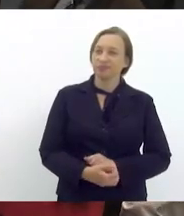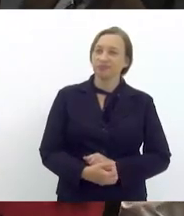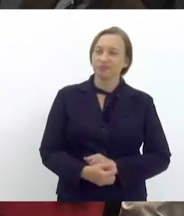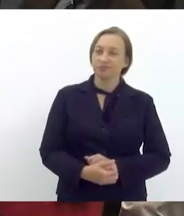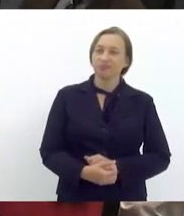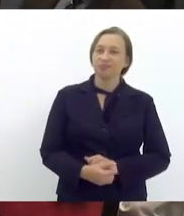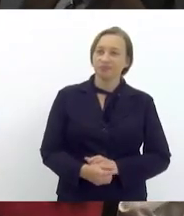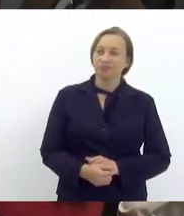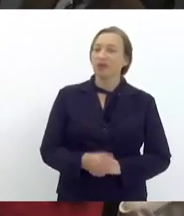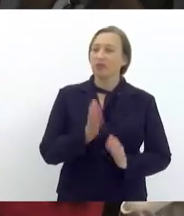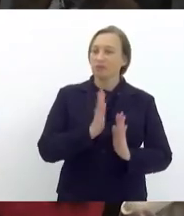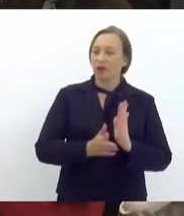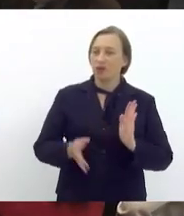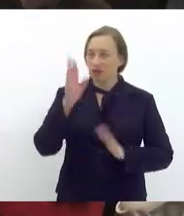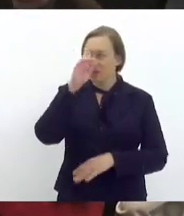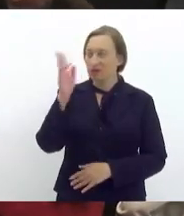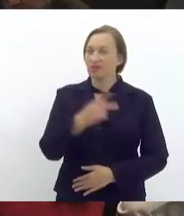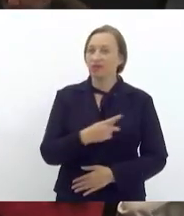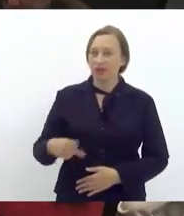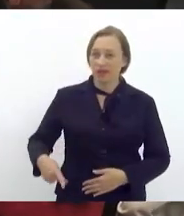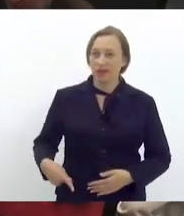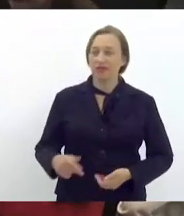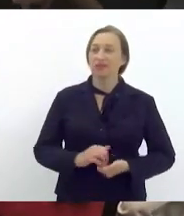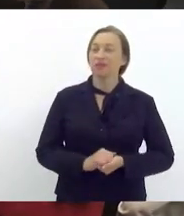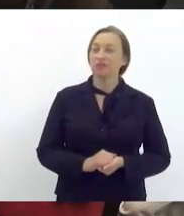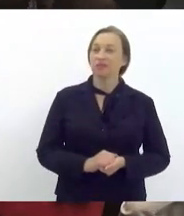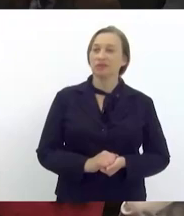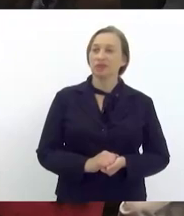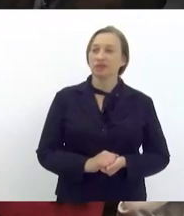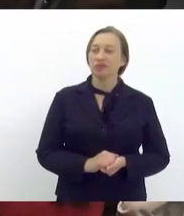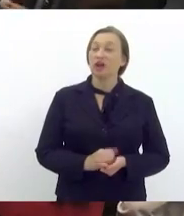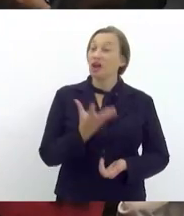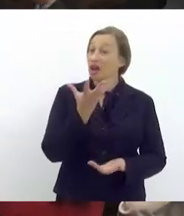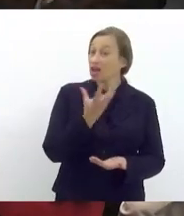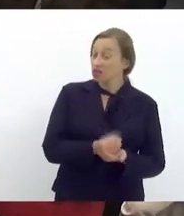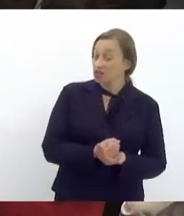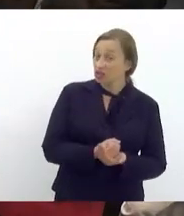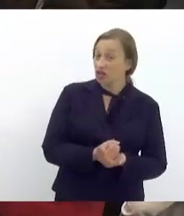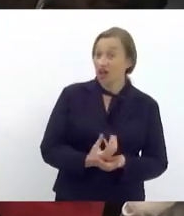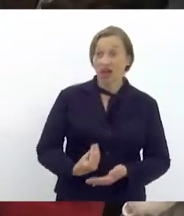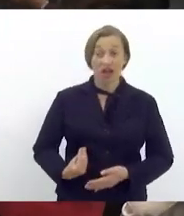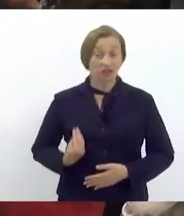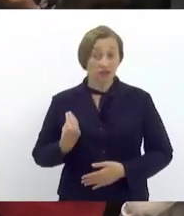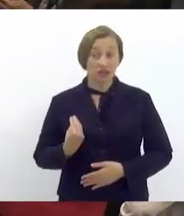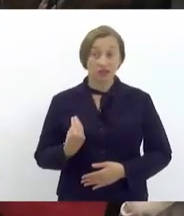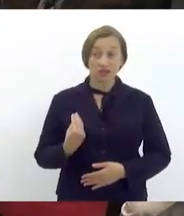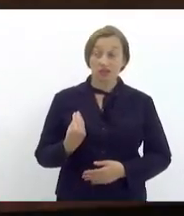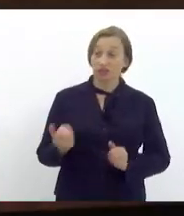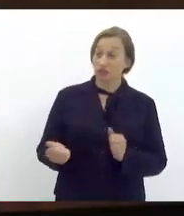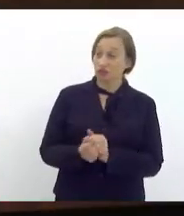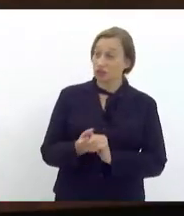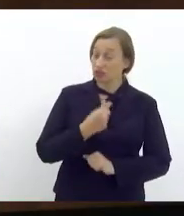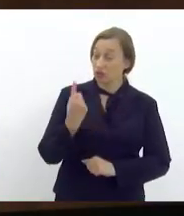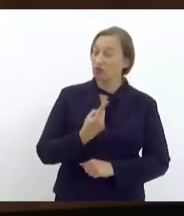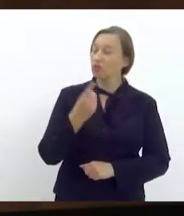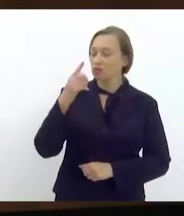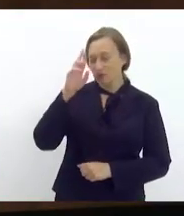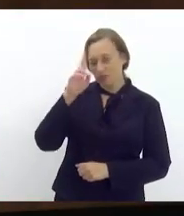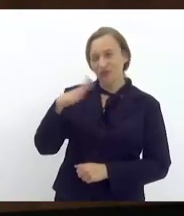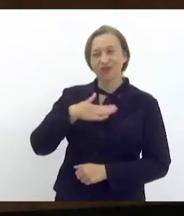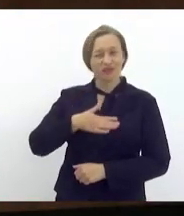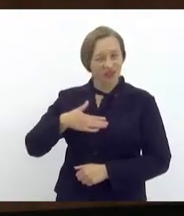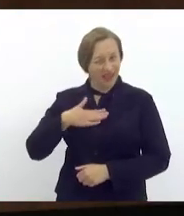pela ordem senhor presidente apenas para registrar presença entre nós o senhor vai gostar